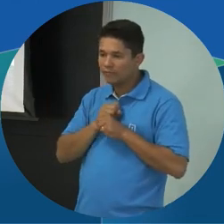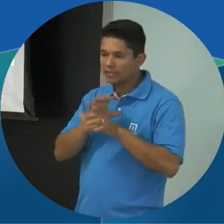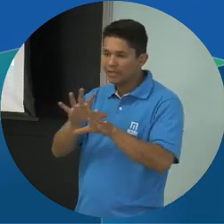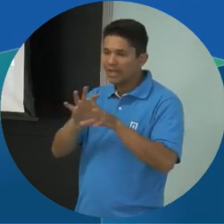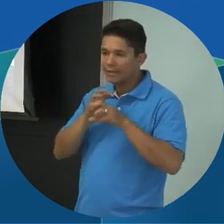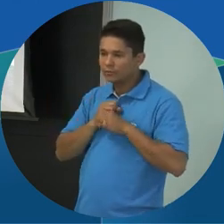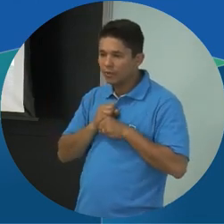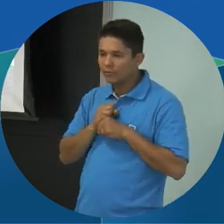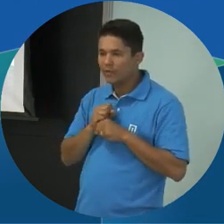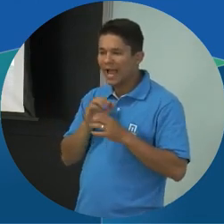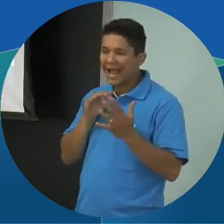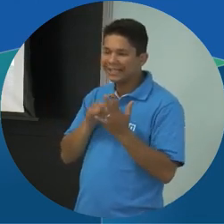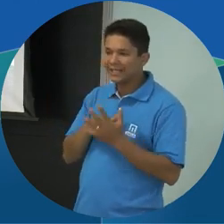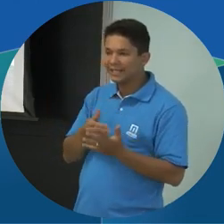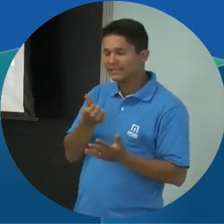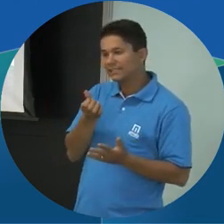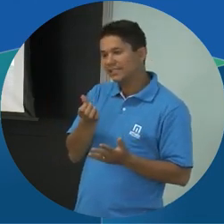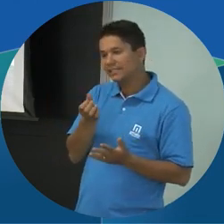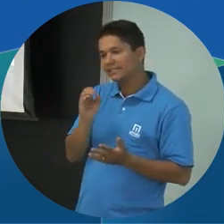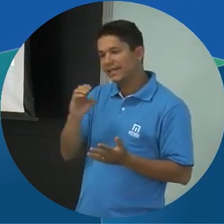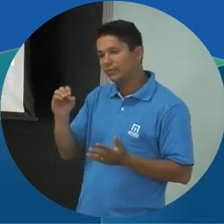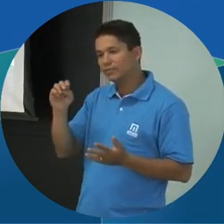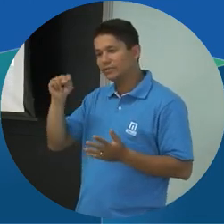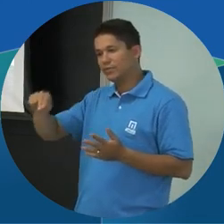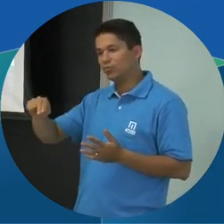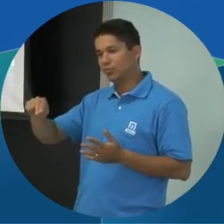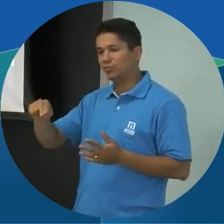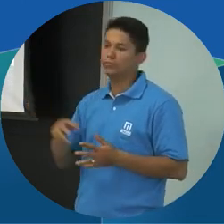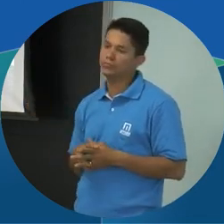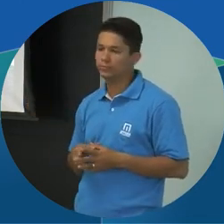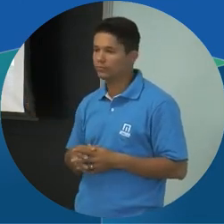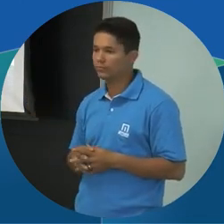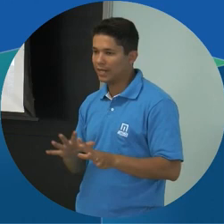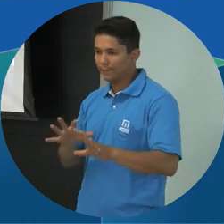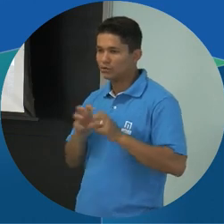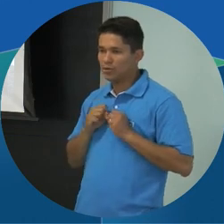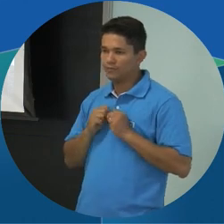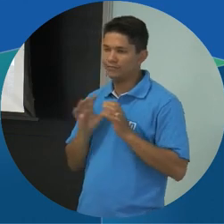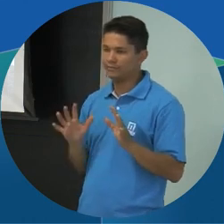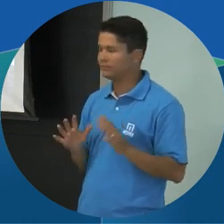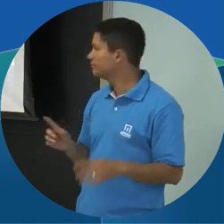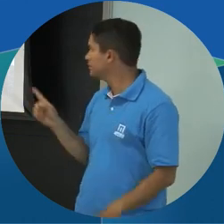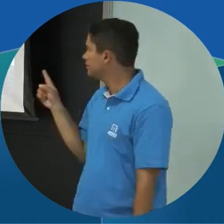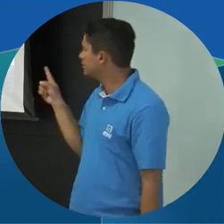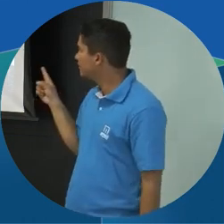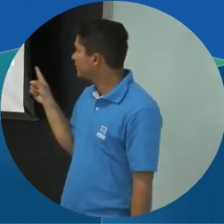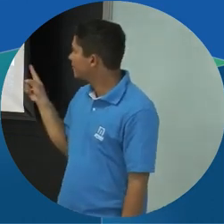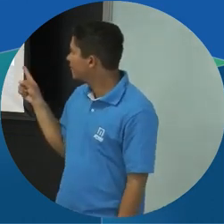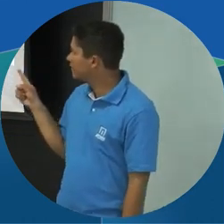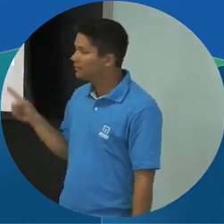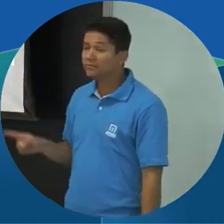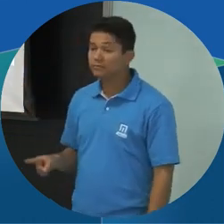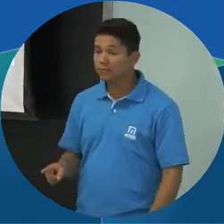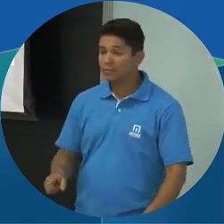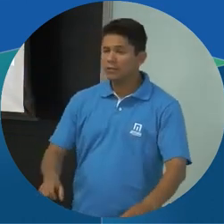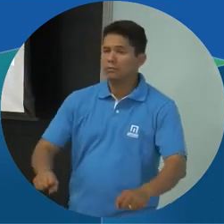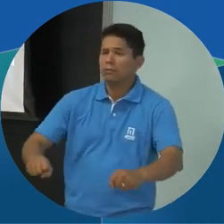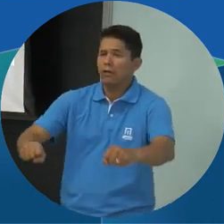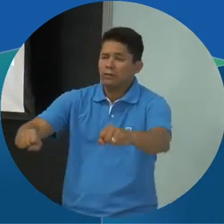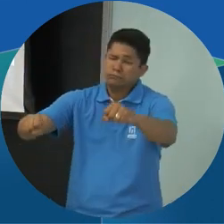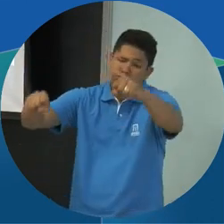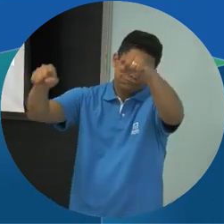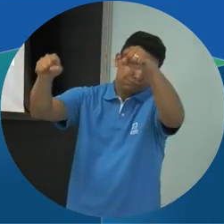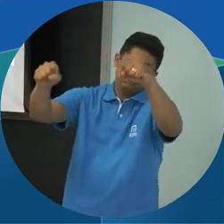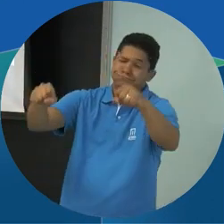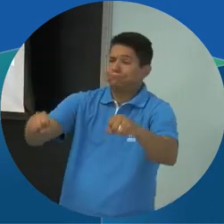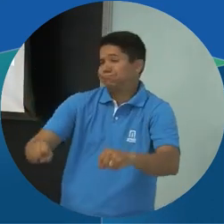está aplicando o hidrojato na superfície, tá? E vocês podem ver aqui, ó, o esforço extremo que o